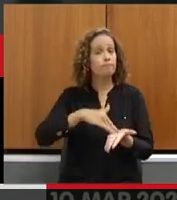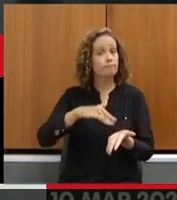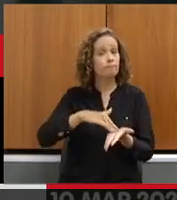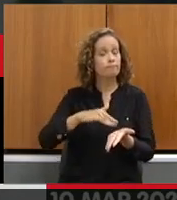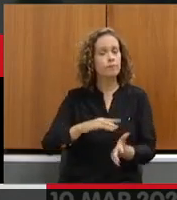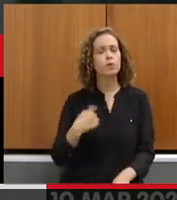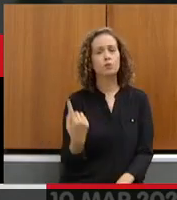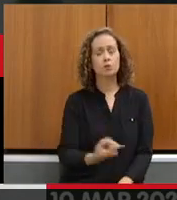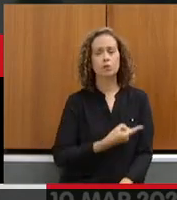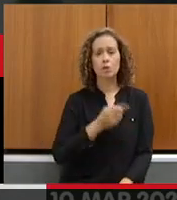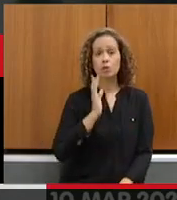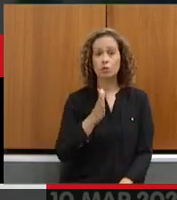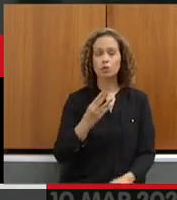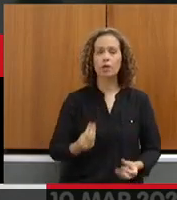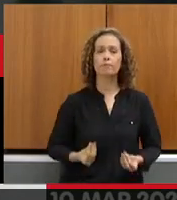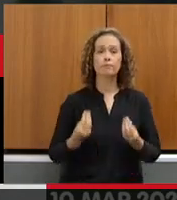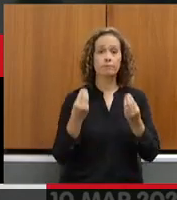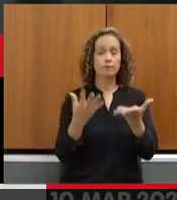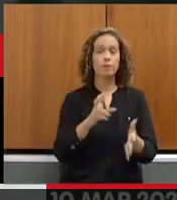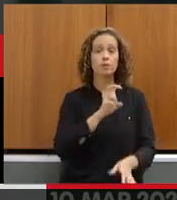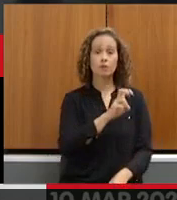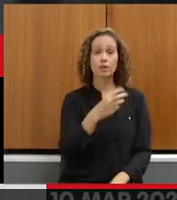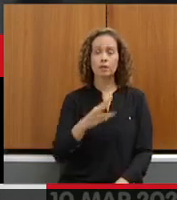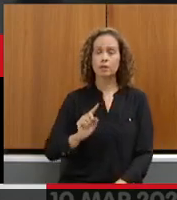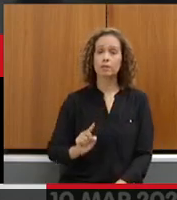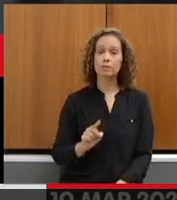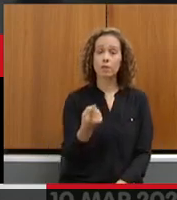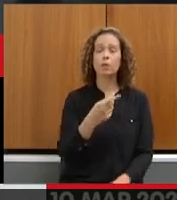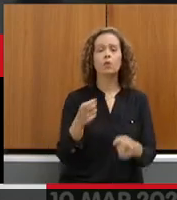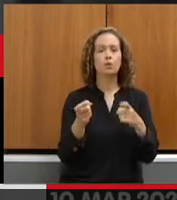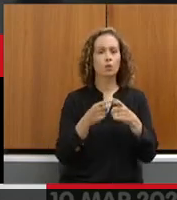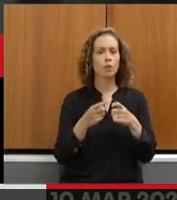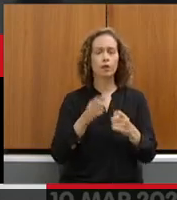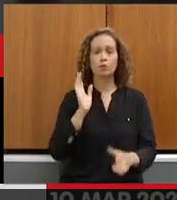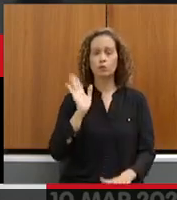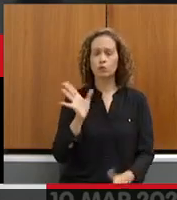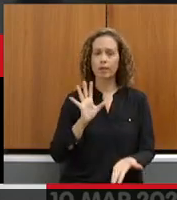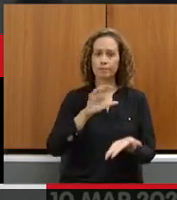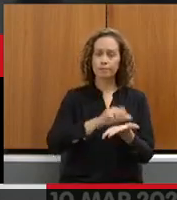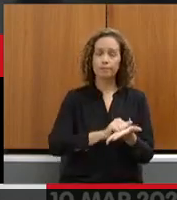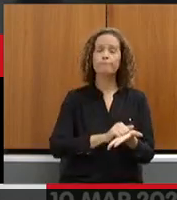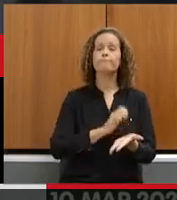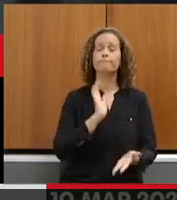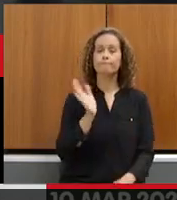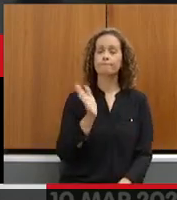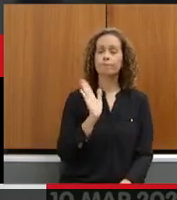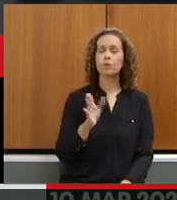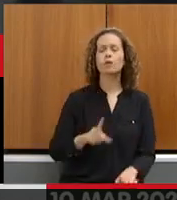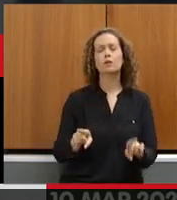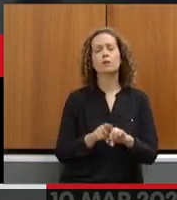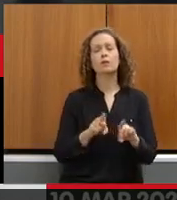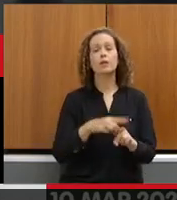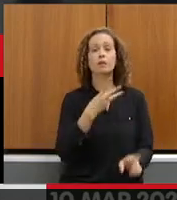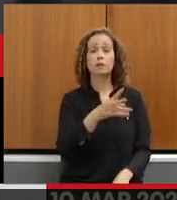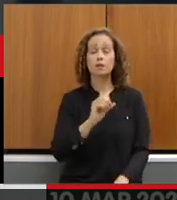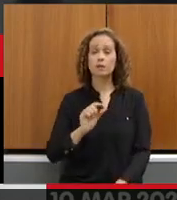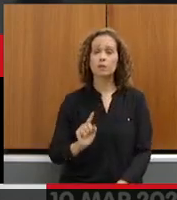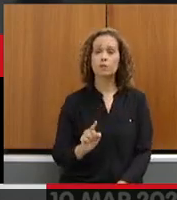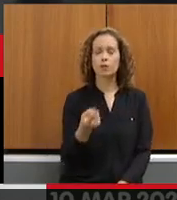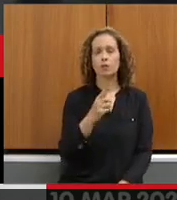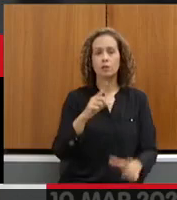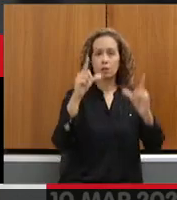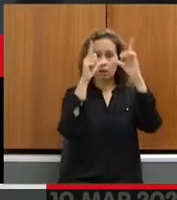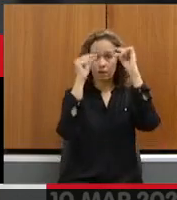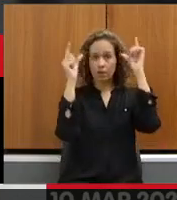nós já mandamos por 53 mil metros que existem cadastrado no cnes do Estado nós já mandamos para os 30 mil enfermeiros